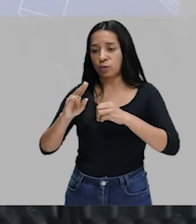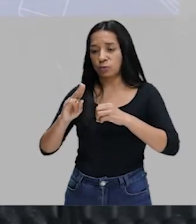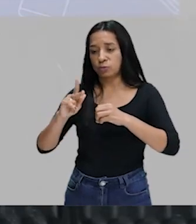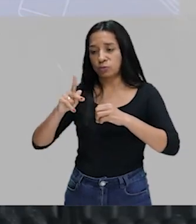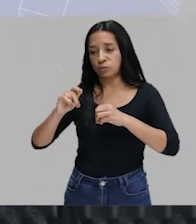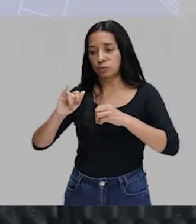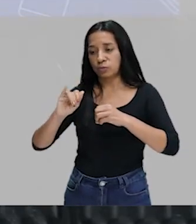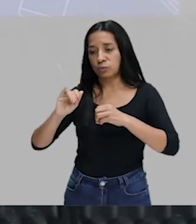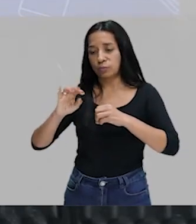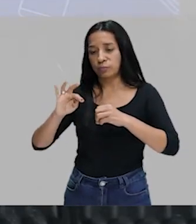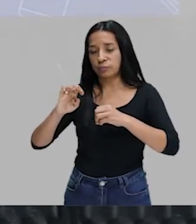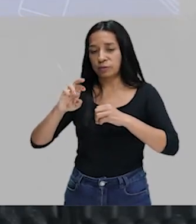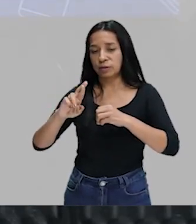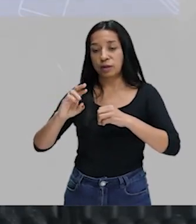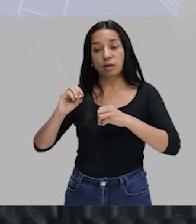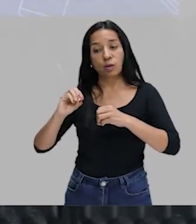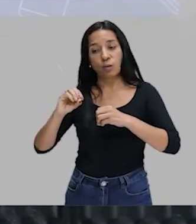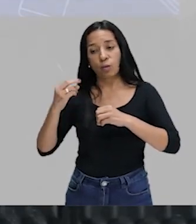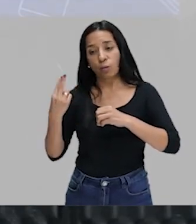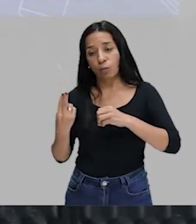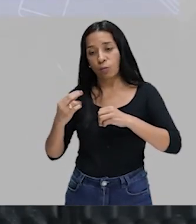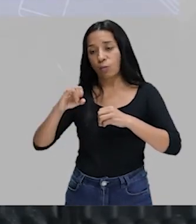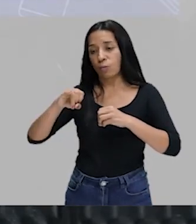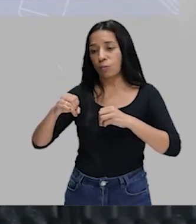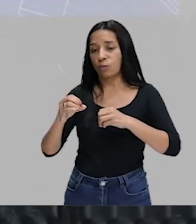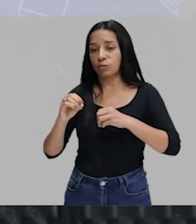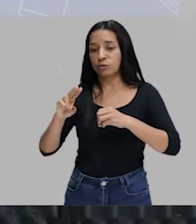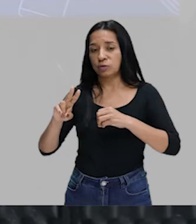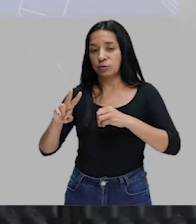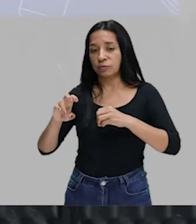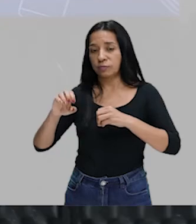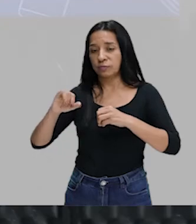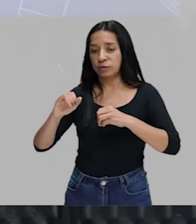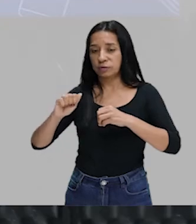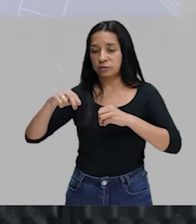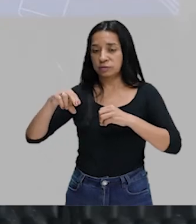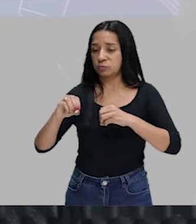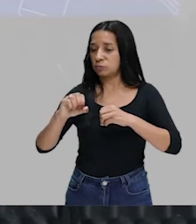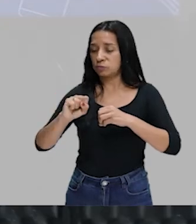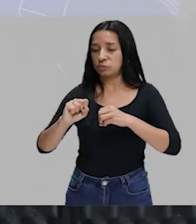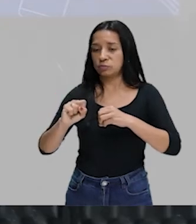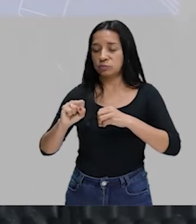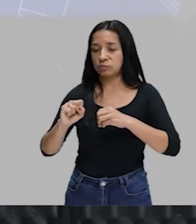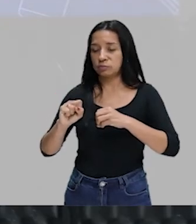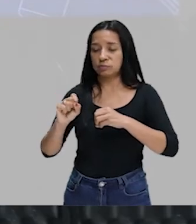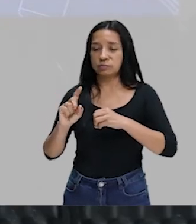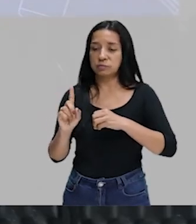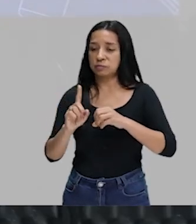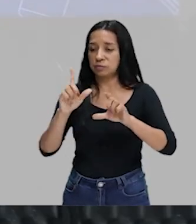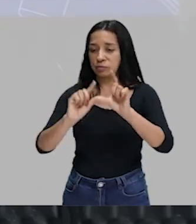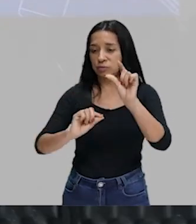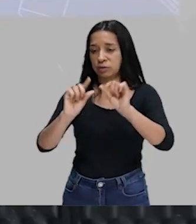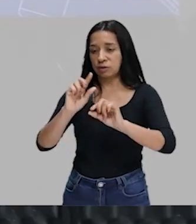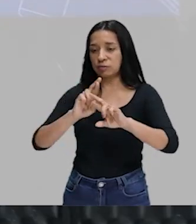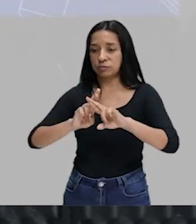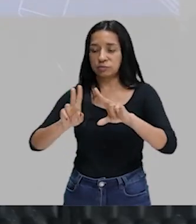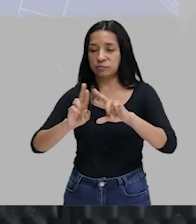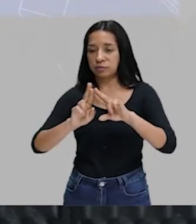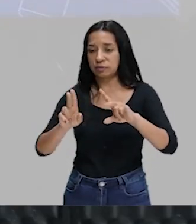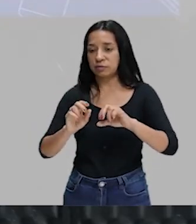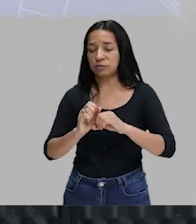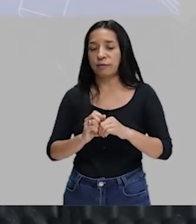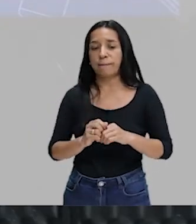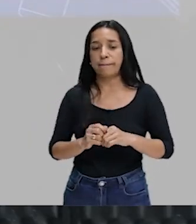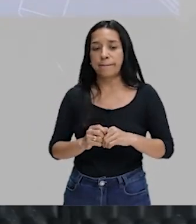são aqueles que têm as mesmas características de Júpiter, que não é o caso dessas estrelas, certo? Um núcleo estelar